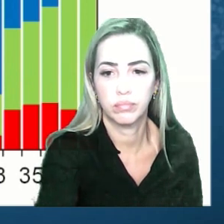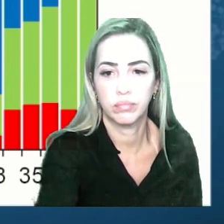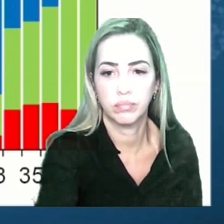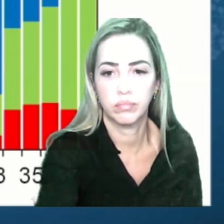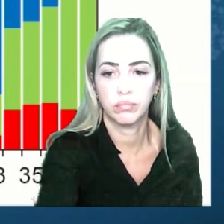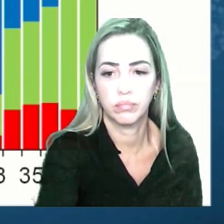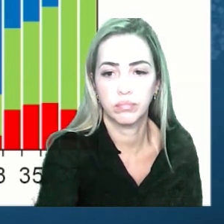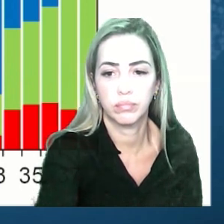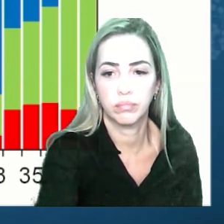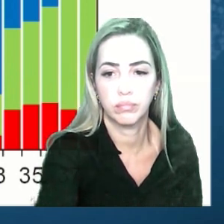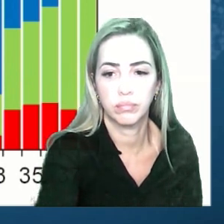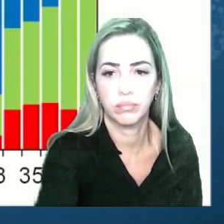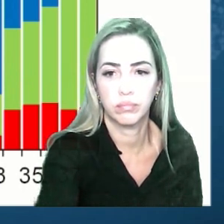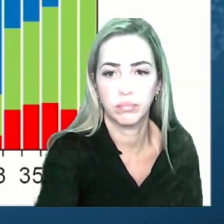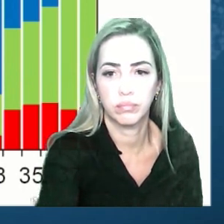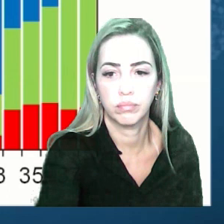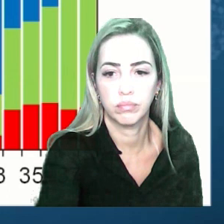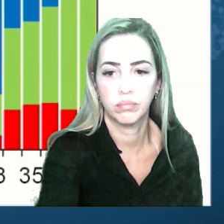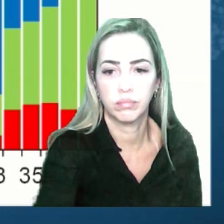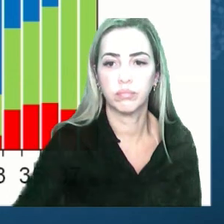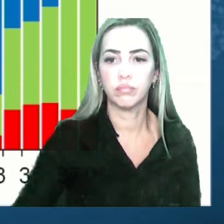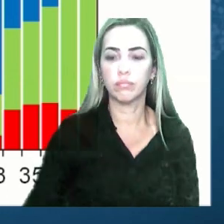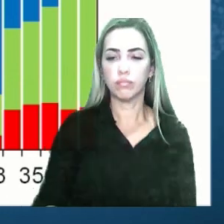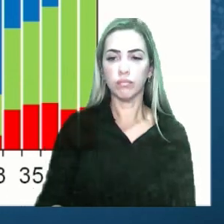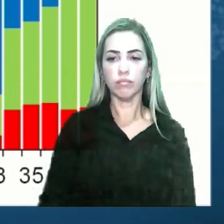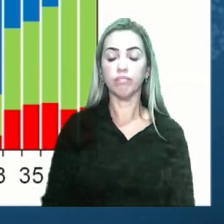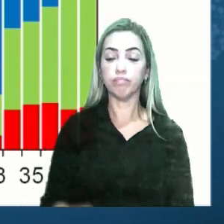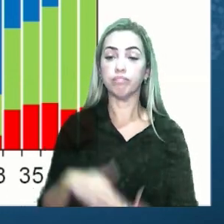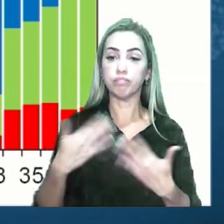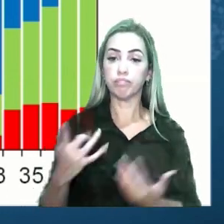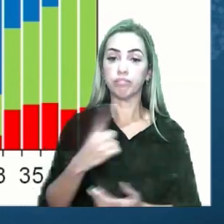control of outbreaks using novel Em vaccines. 2020, eu tive a primeira oportunidade de